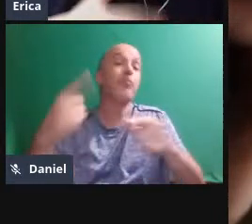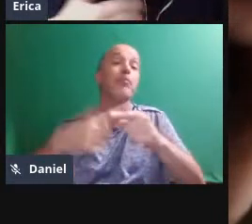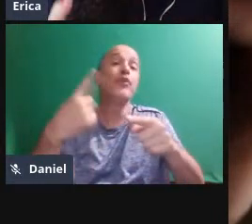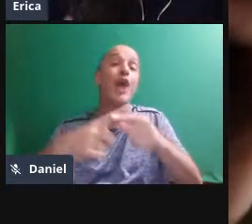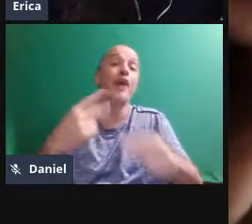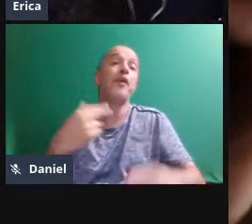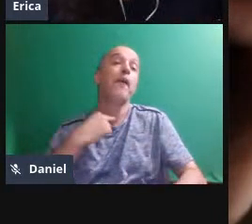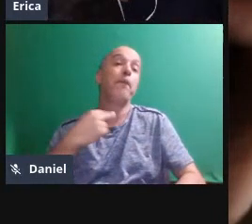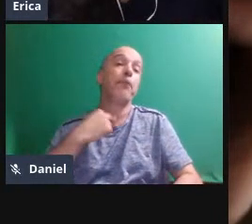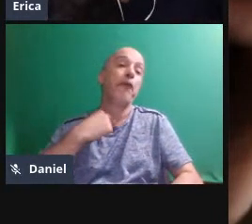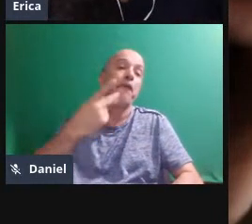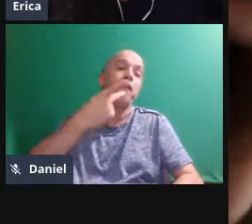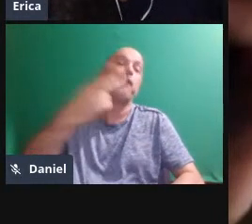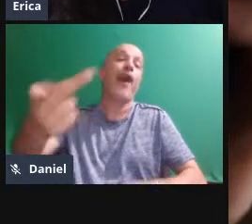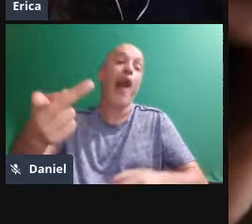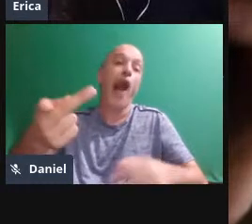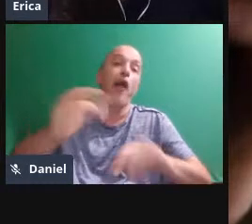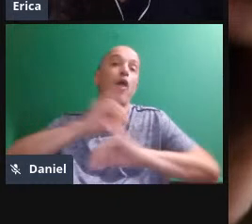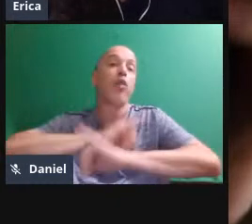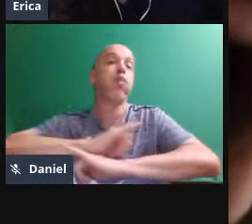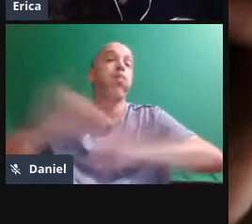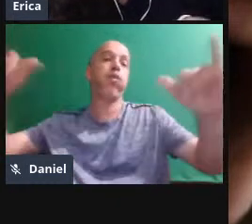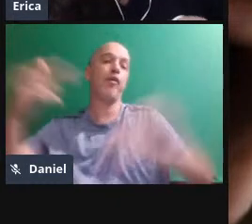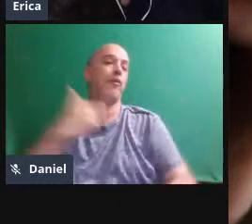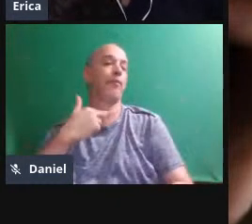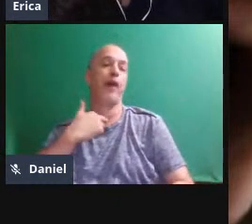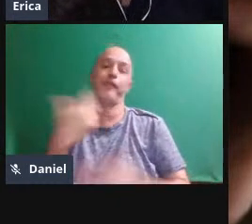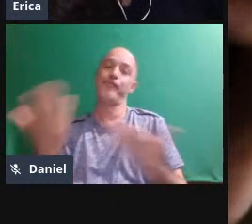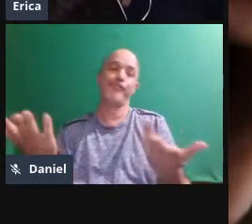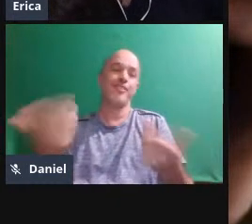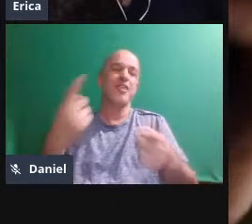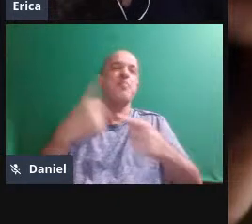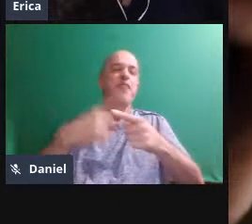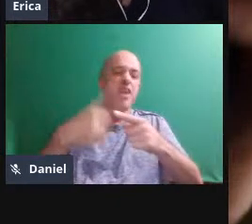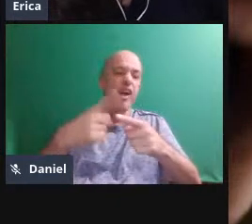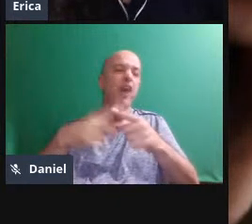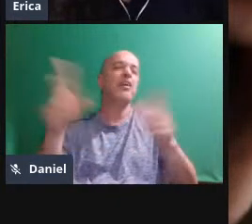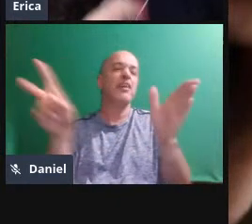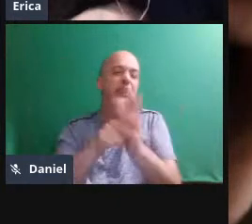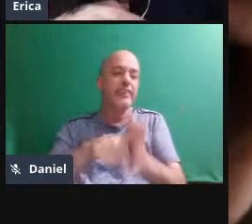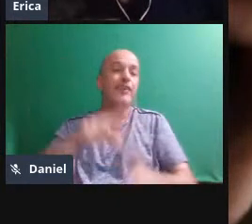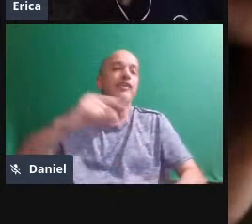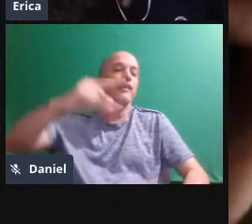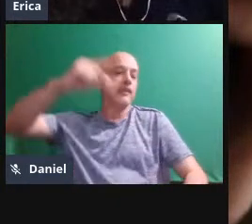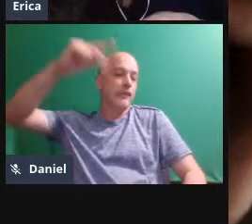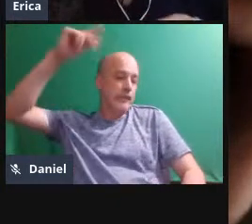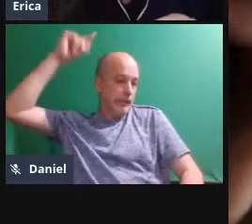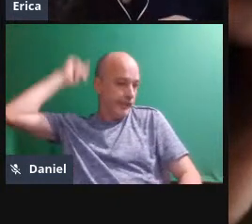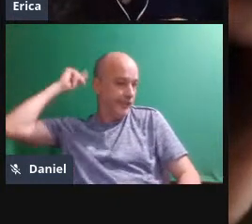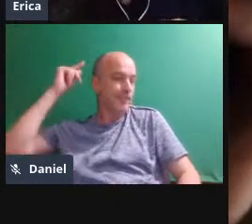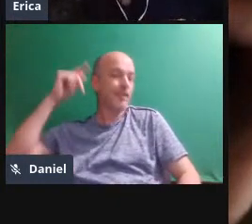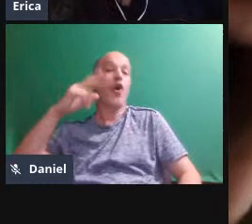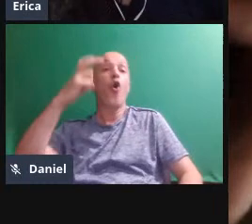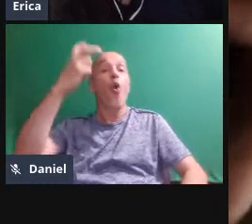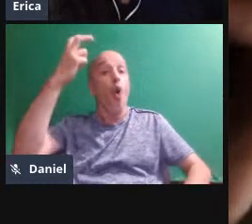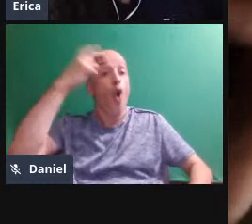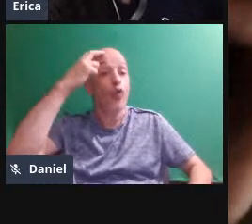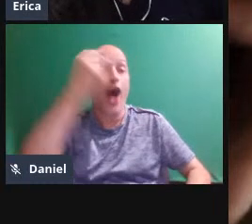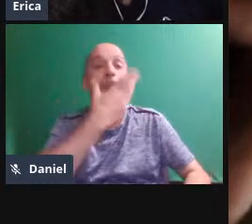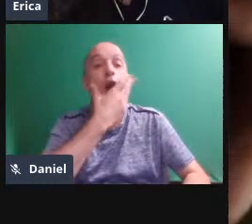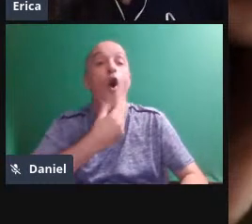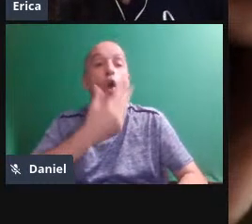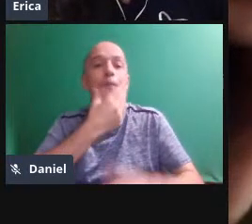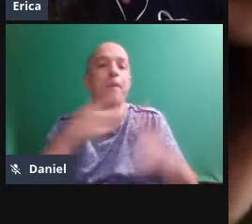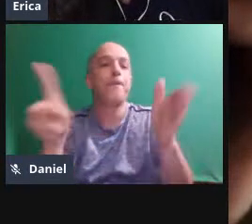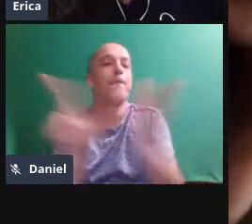é necessário mais pesquisa, uma pesquisa mais aprofundada sobre isso, né? Por isso a gente não pode afirmar, mas há muito